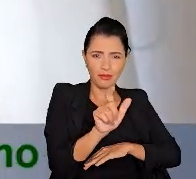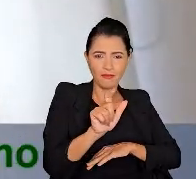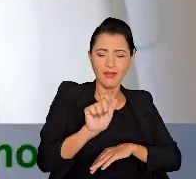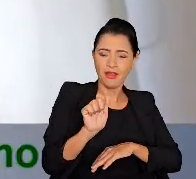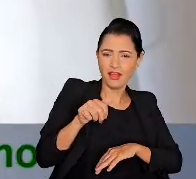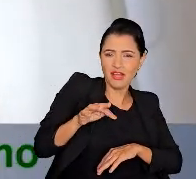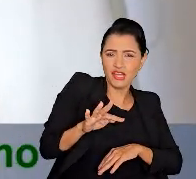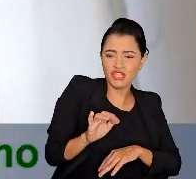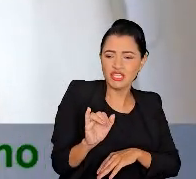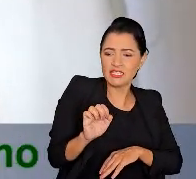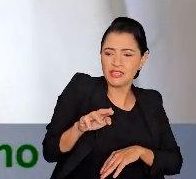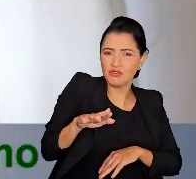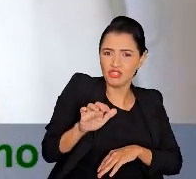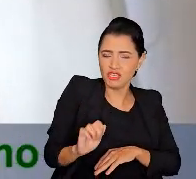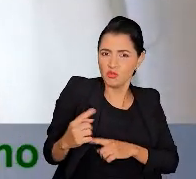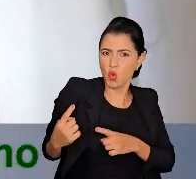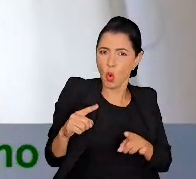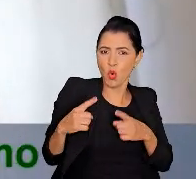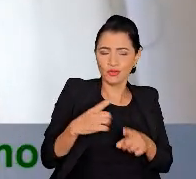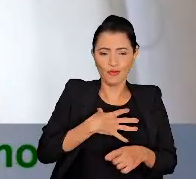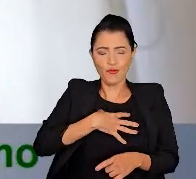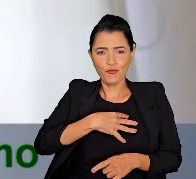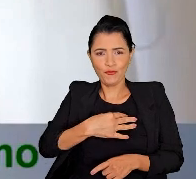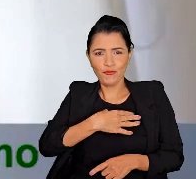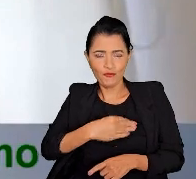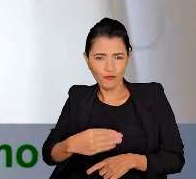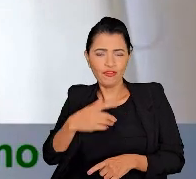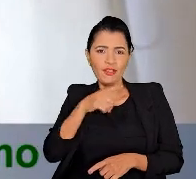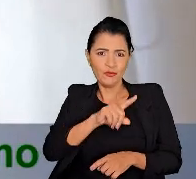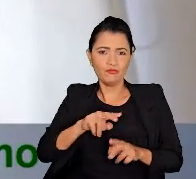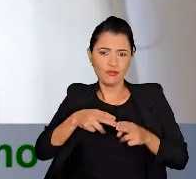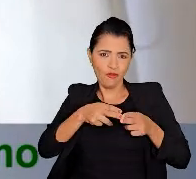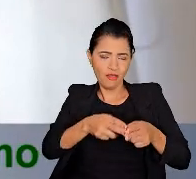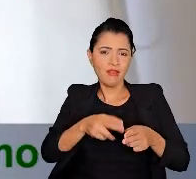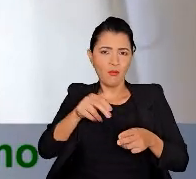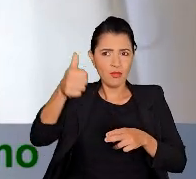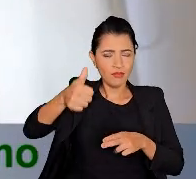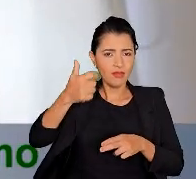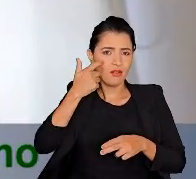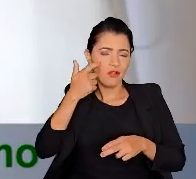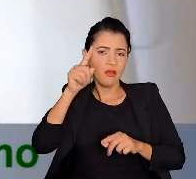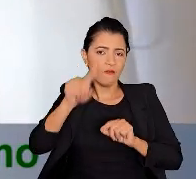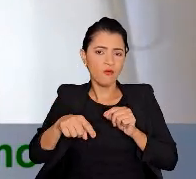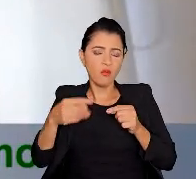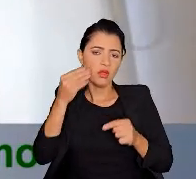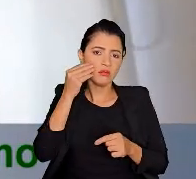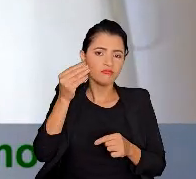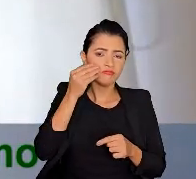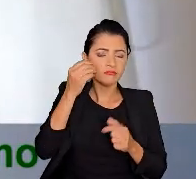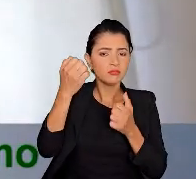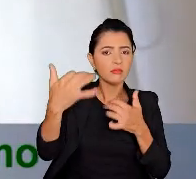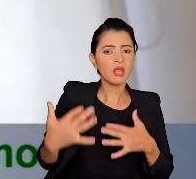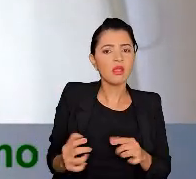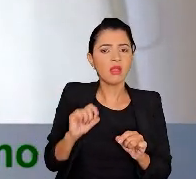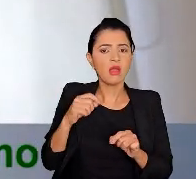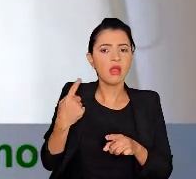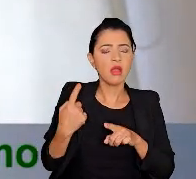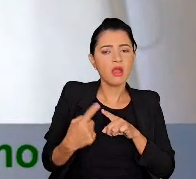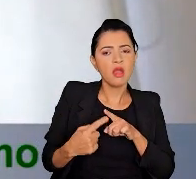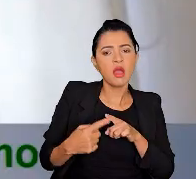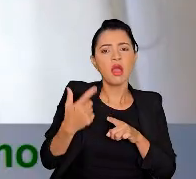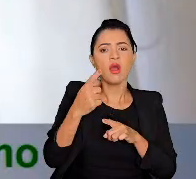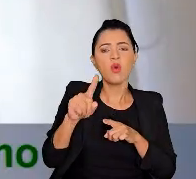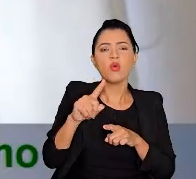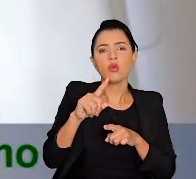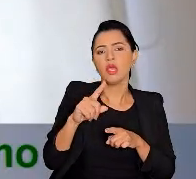expressão criada na Alemanha no final do século XIX, foi como uma tentativa de explicar o Judenhass, que em